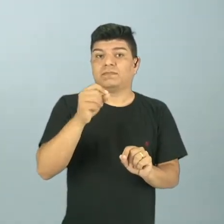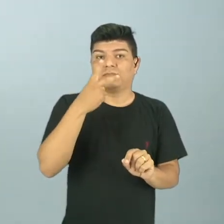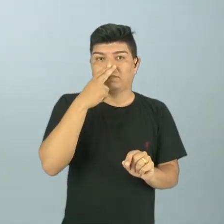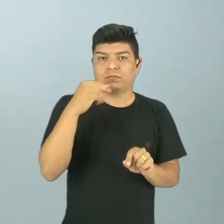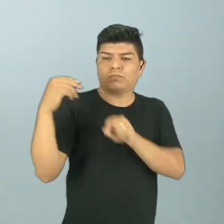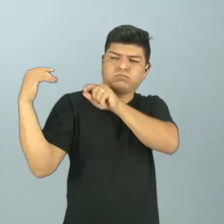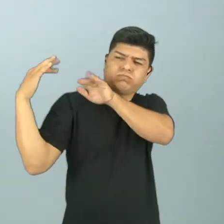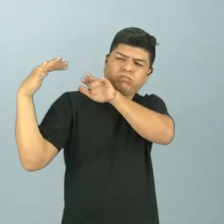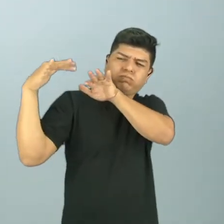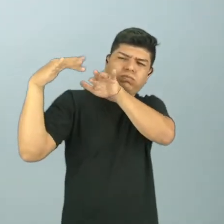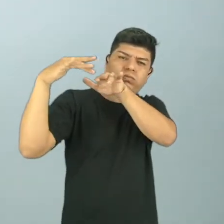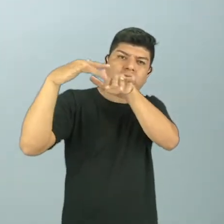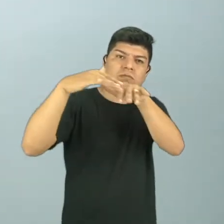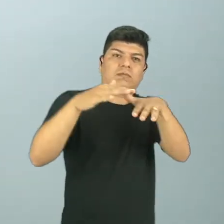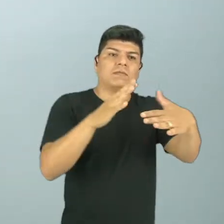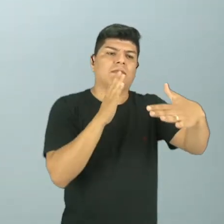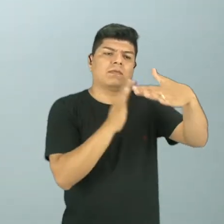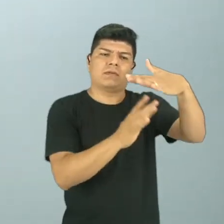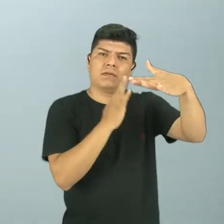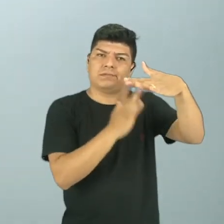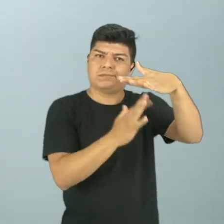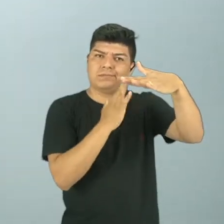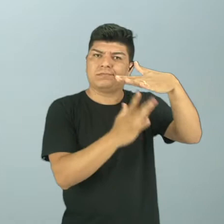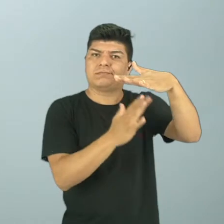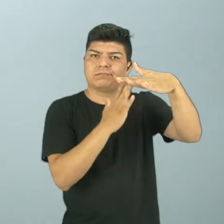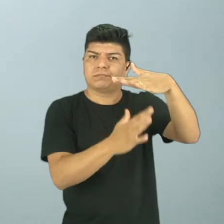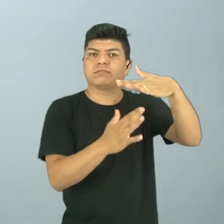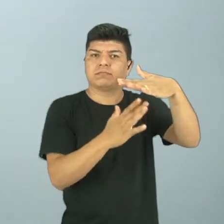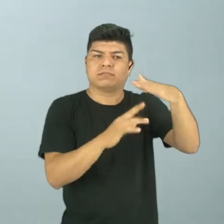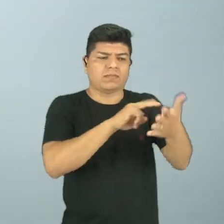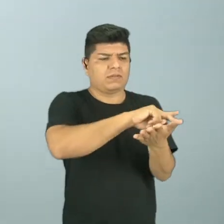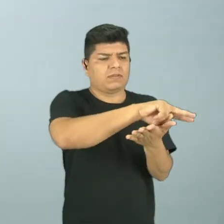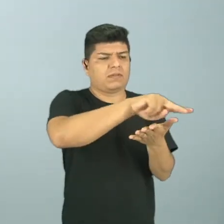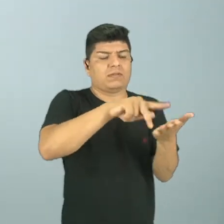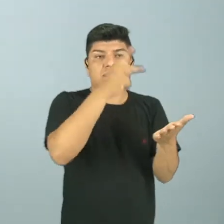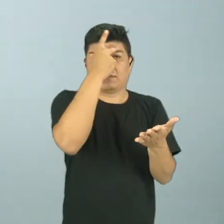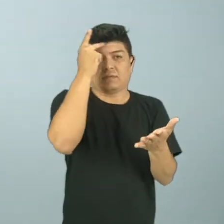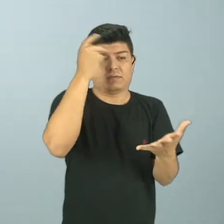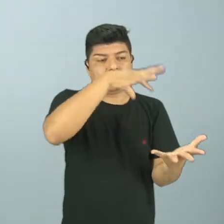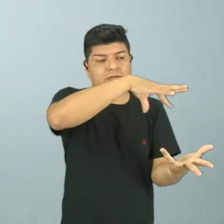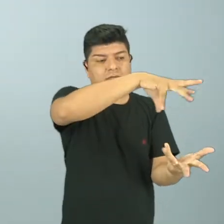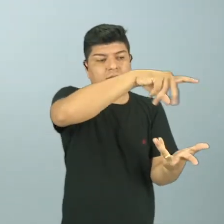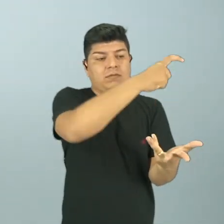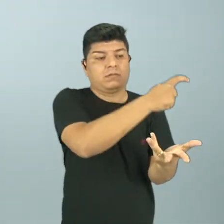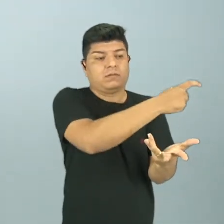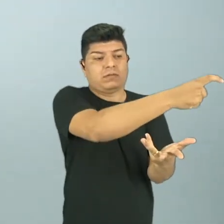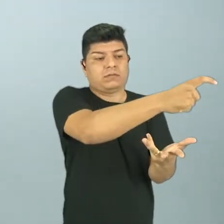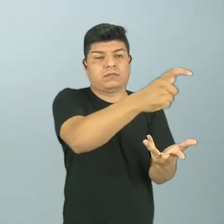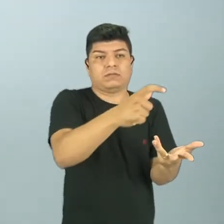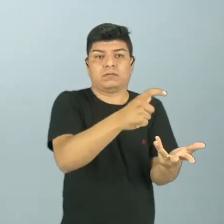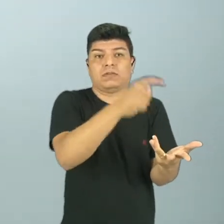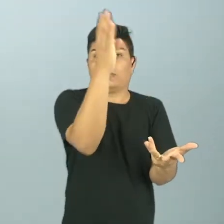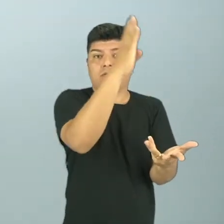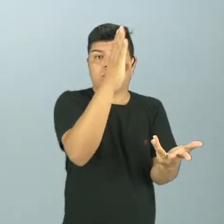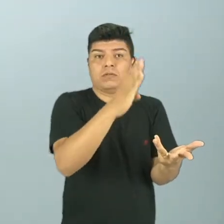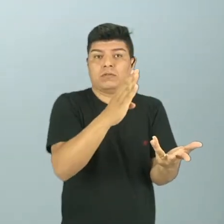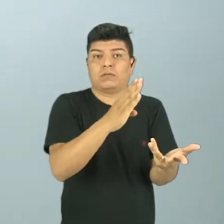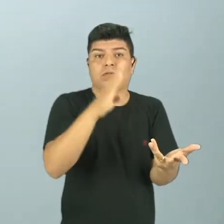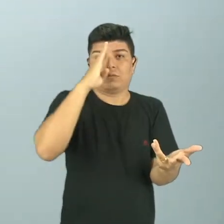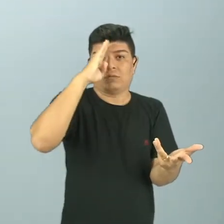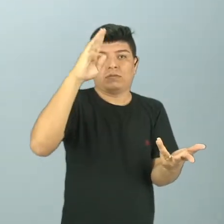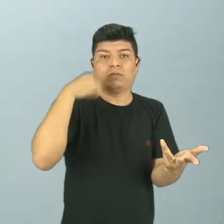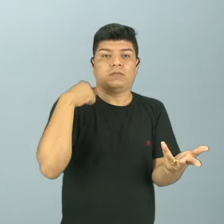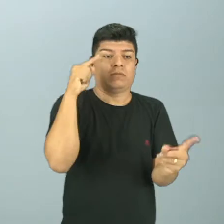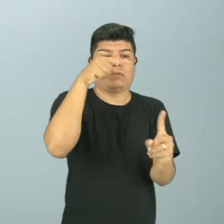de imigração, ou seja, várias pessoas de vários lugares do mundo vão ter o Brasil como destino, com o